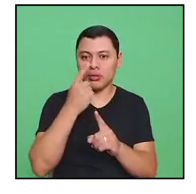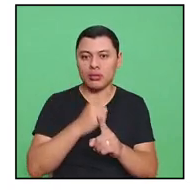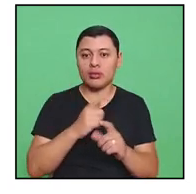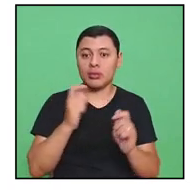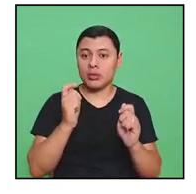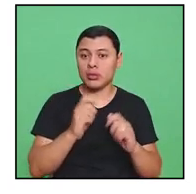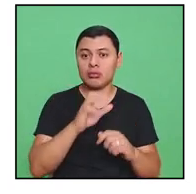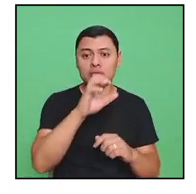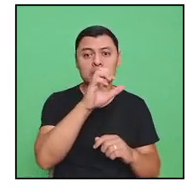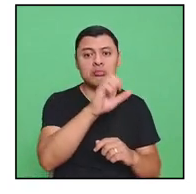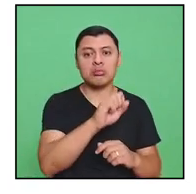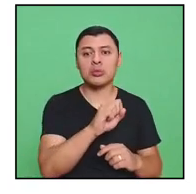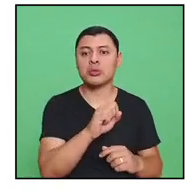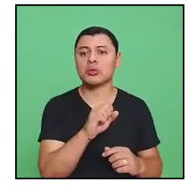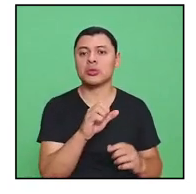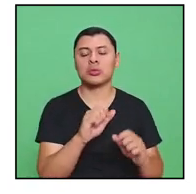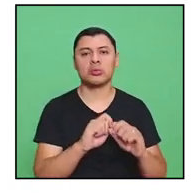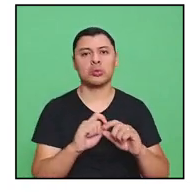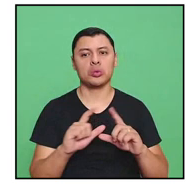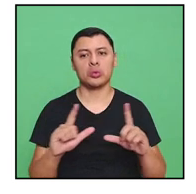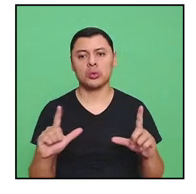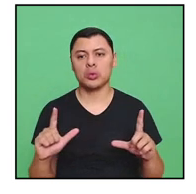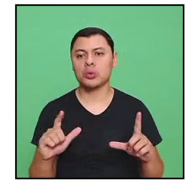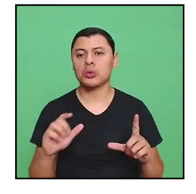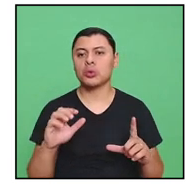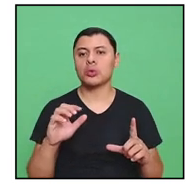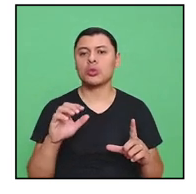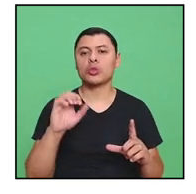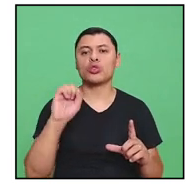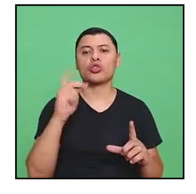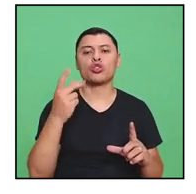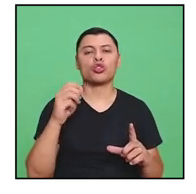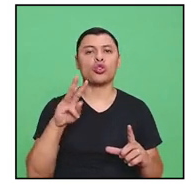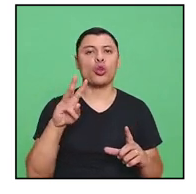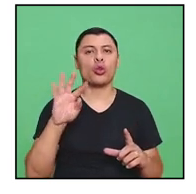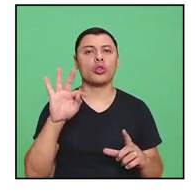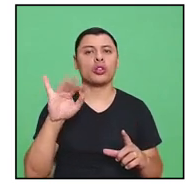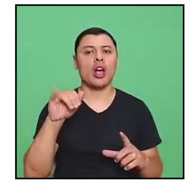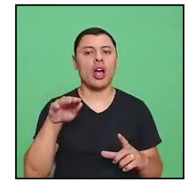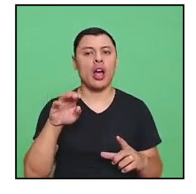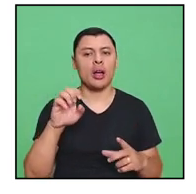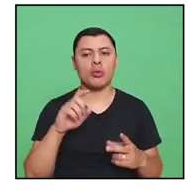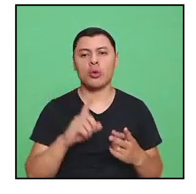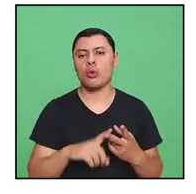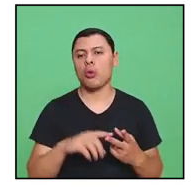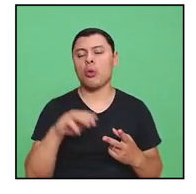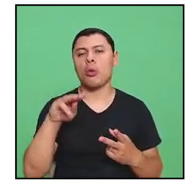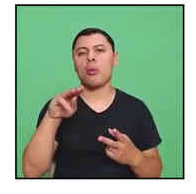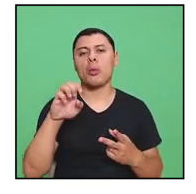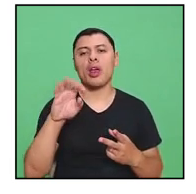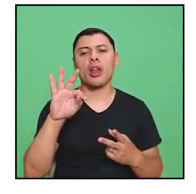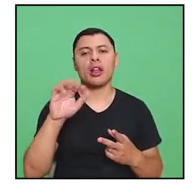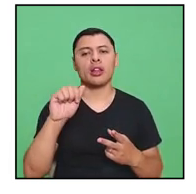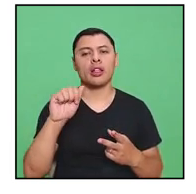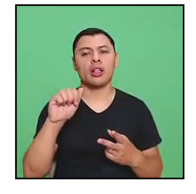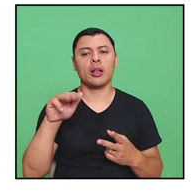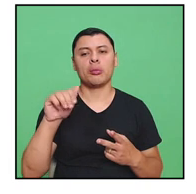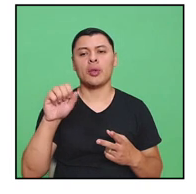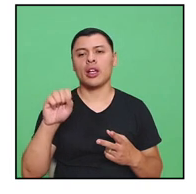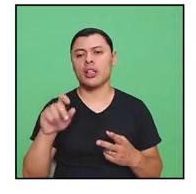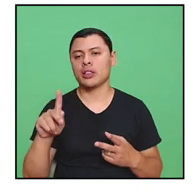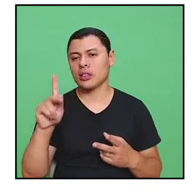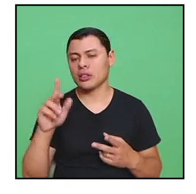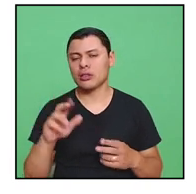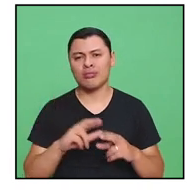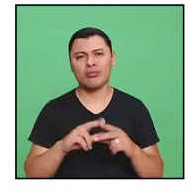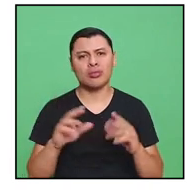no OpenSea, ou então no Showtime, ou então na MetaMask, ou no Etherscan, como código,